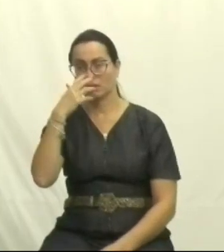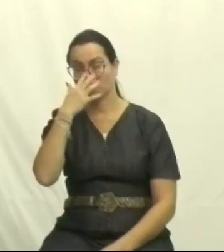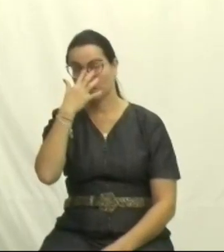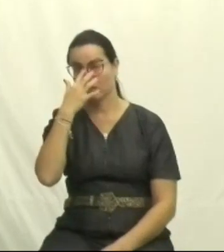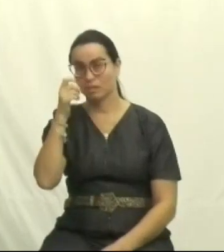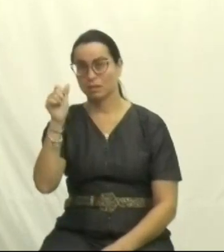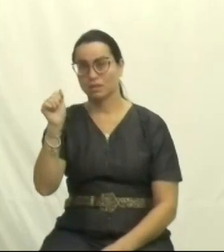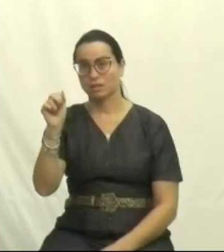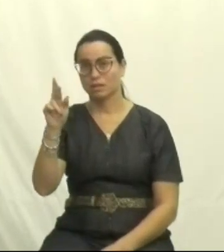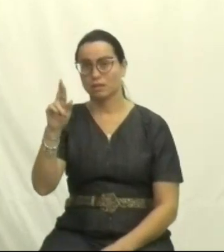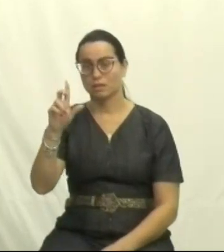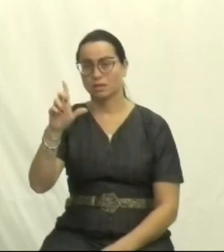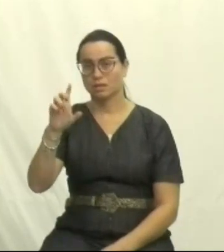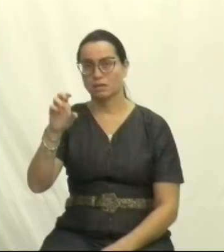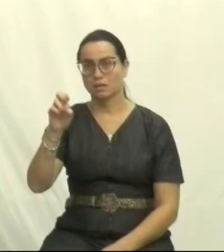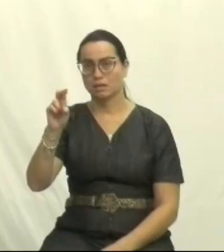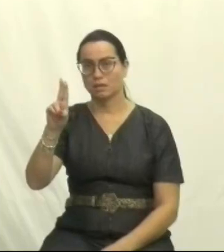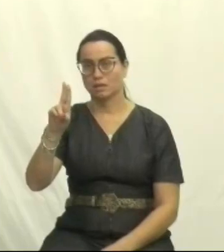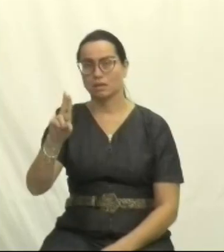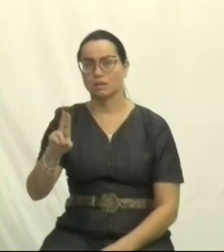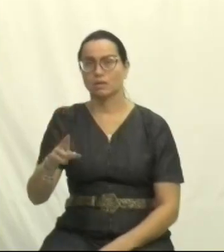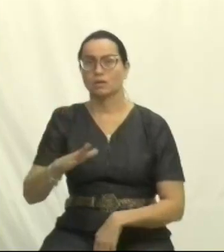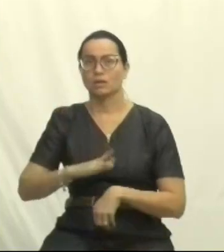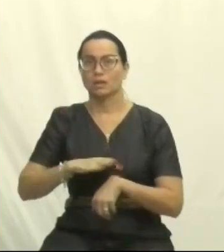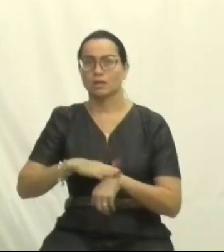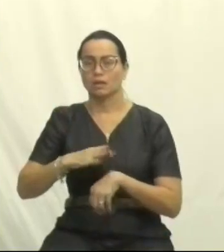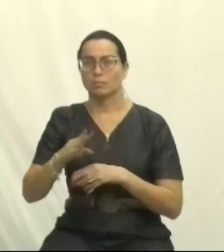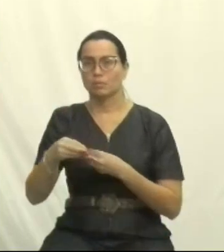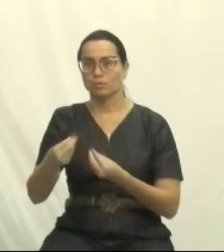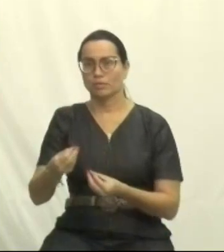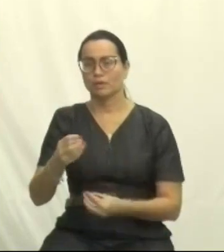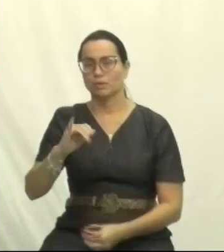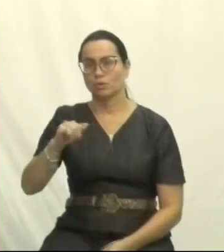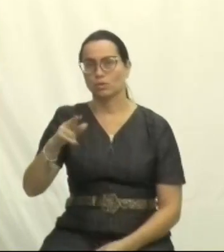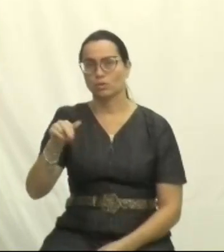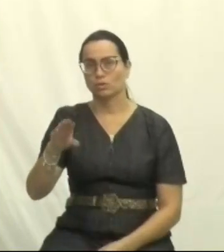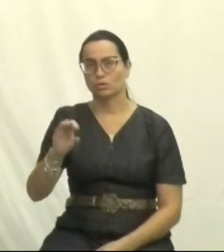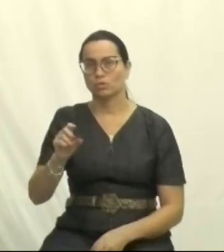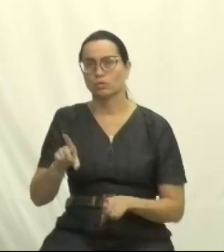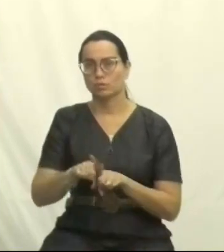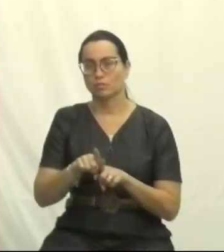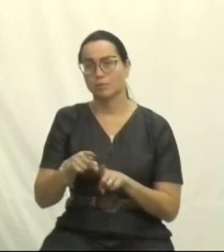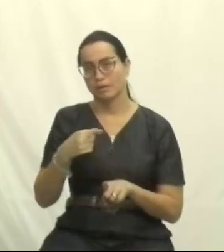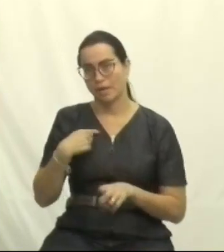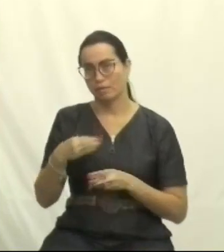Arleu da Silveira, que dispõe o tempo do vereador Júlio Camisca e também desse vereador.